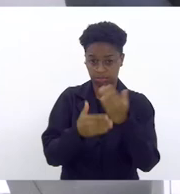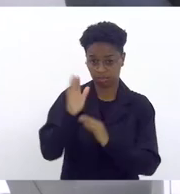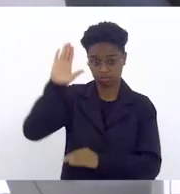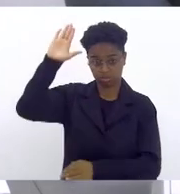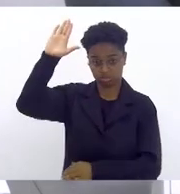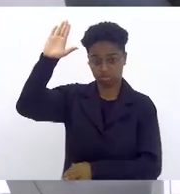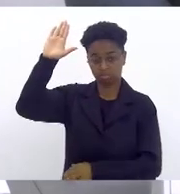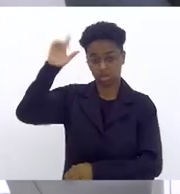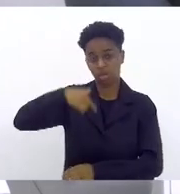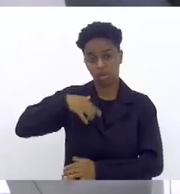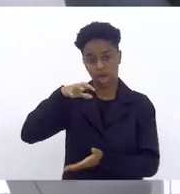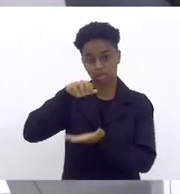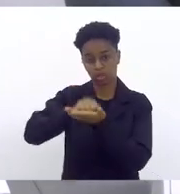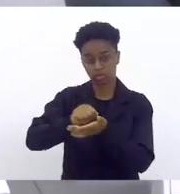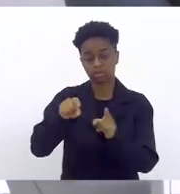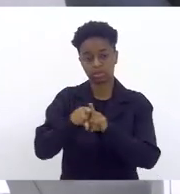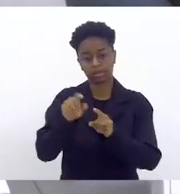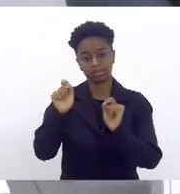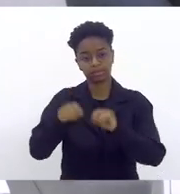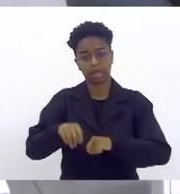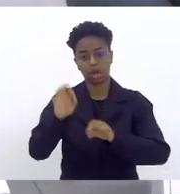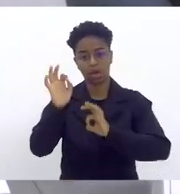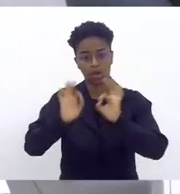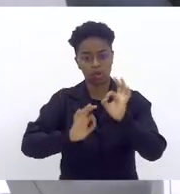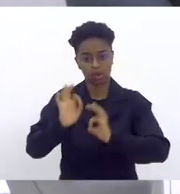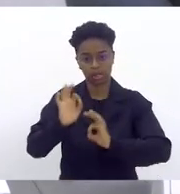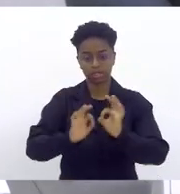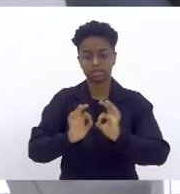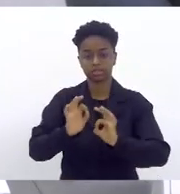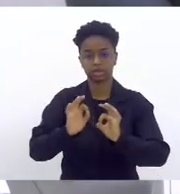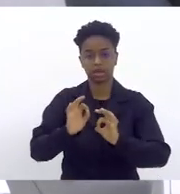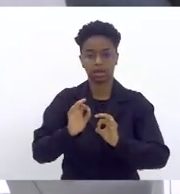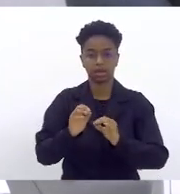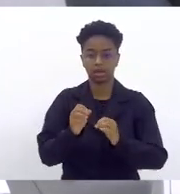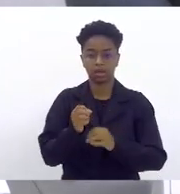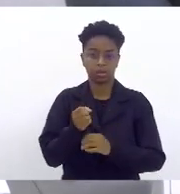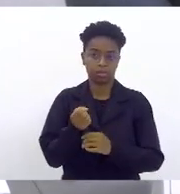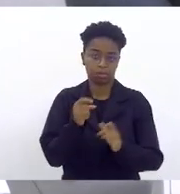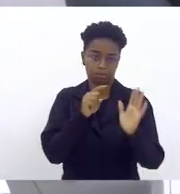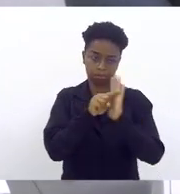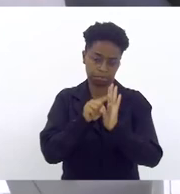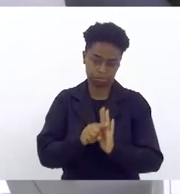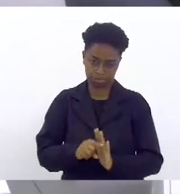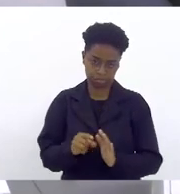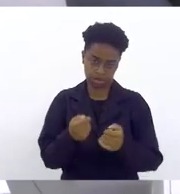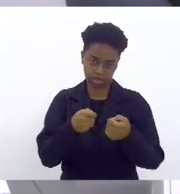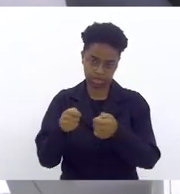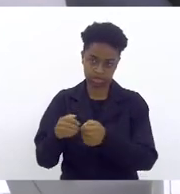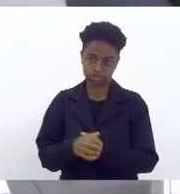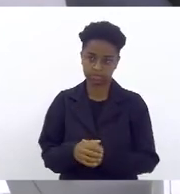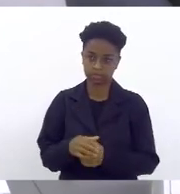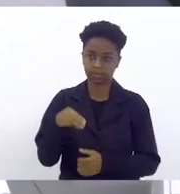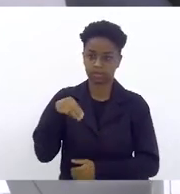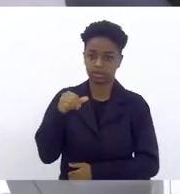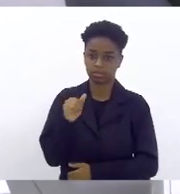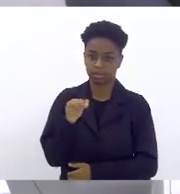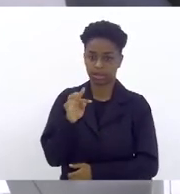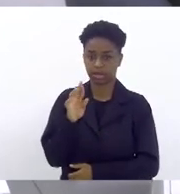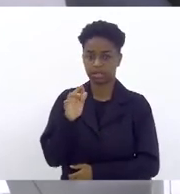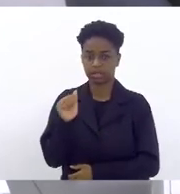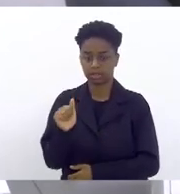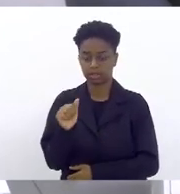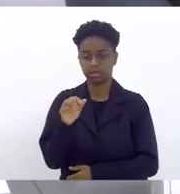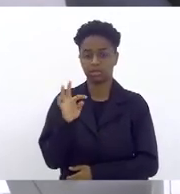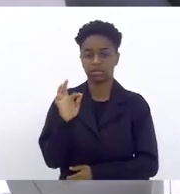possa organizar também os esclarecimentos necessários deputada Marta Deputado